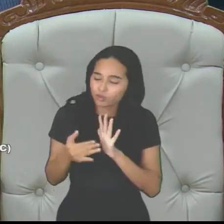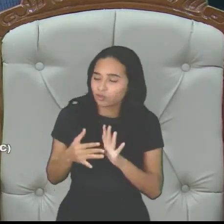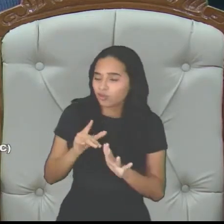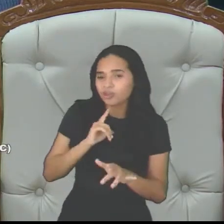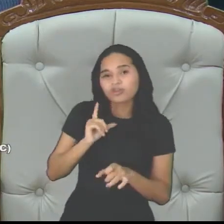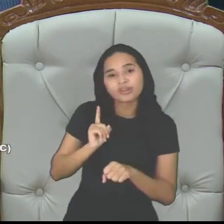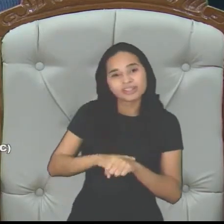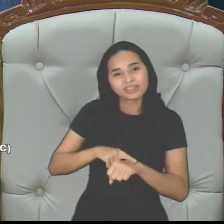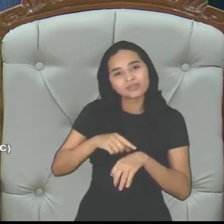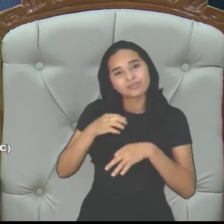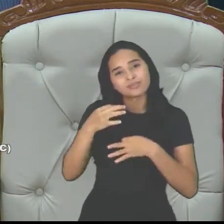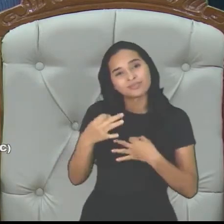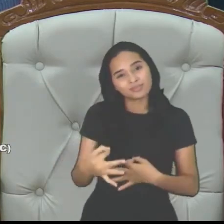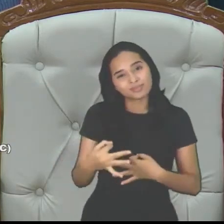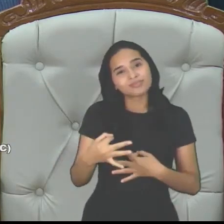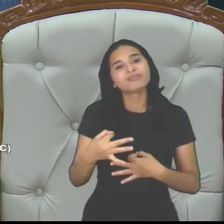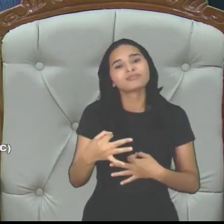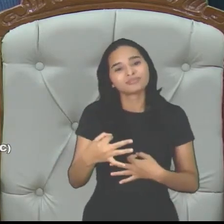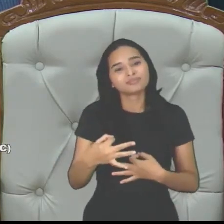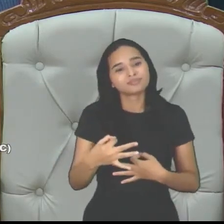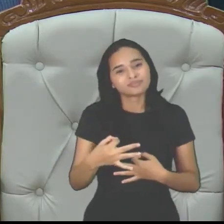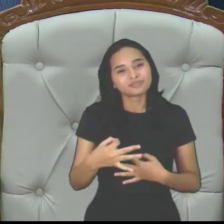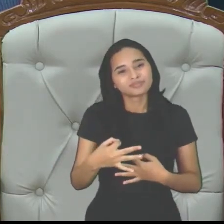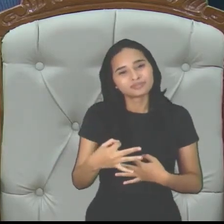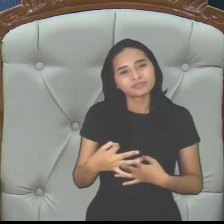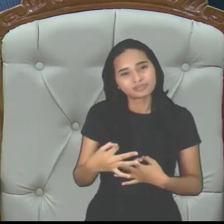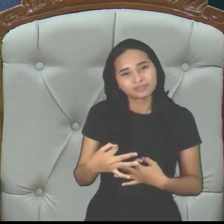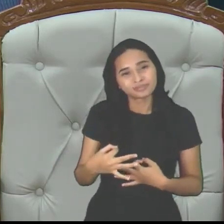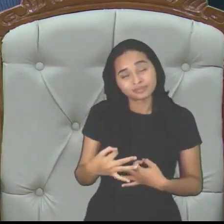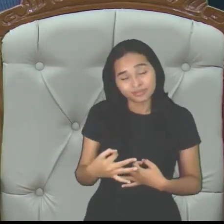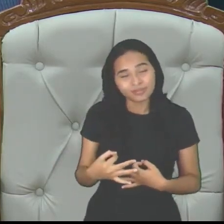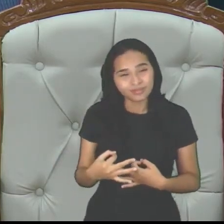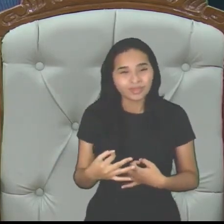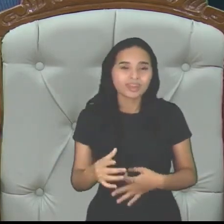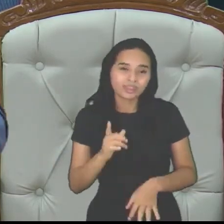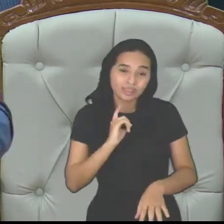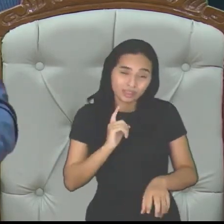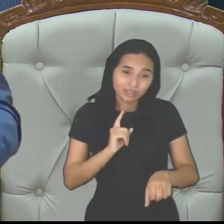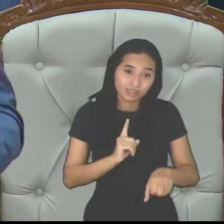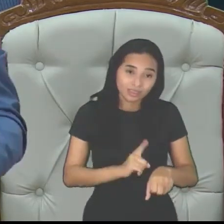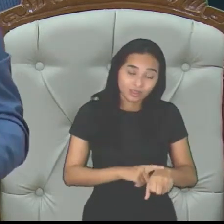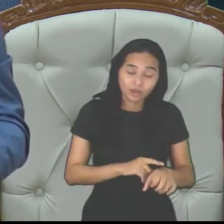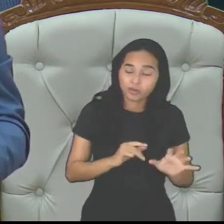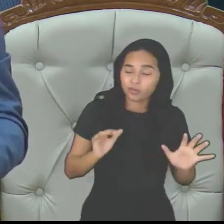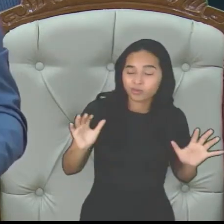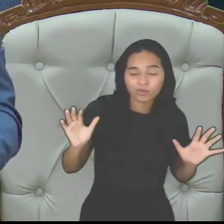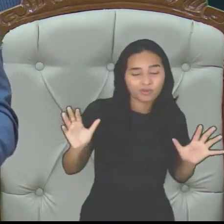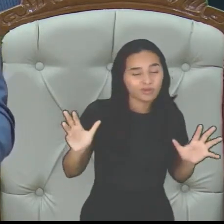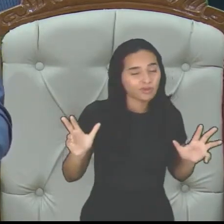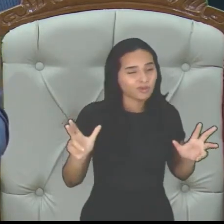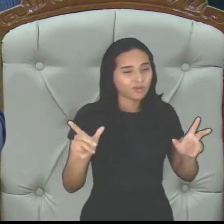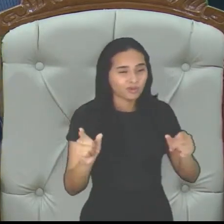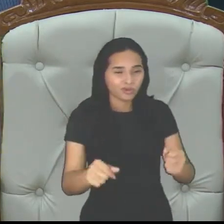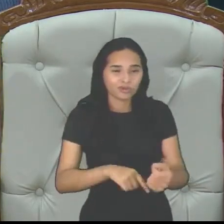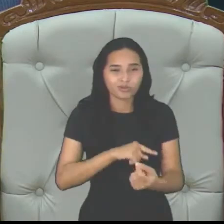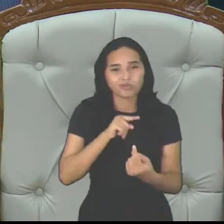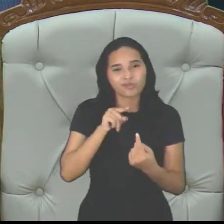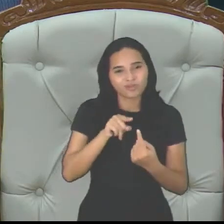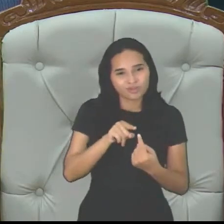seu tempo determinado, e há tempo para todo o